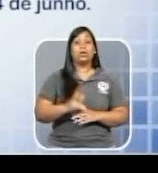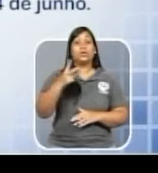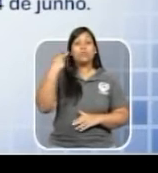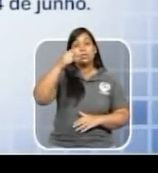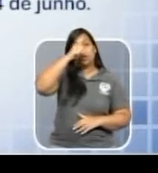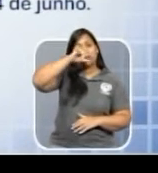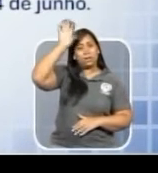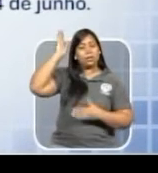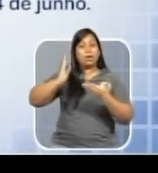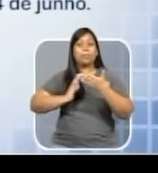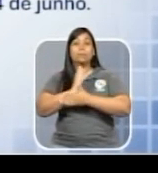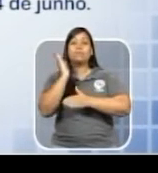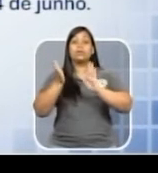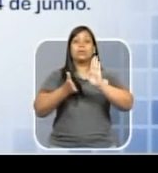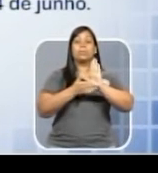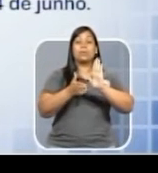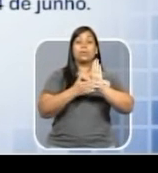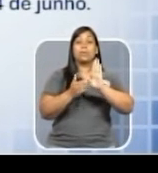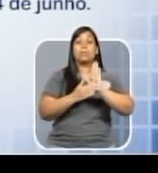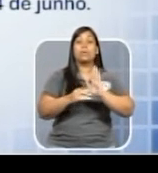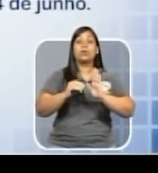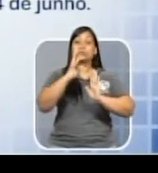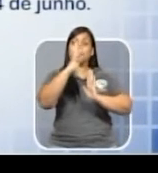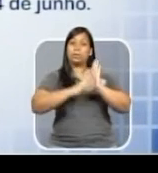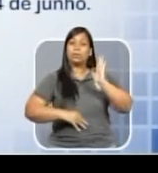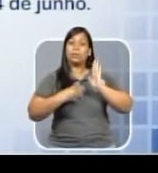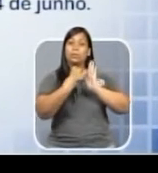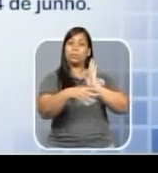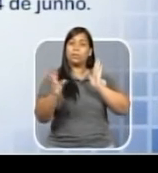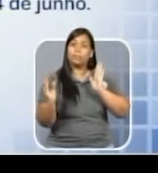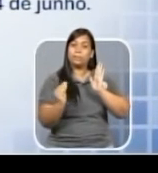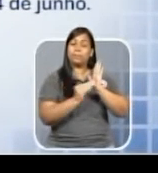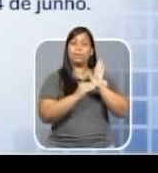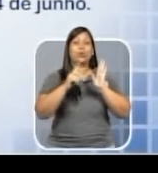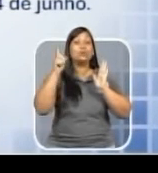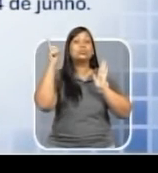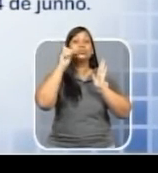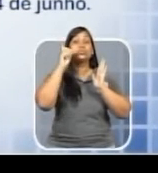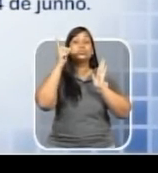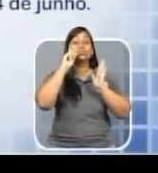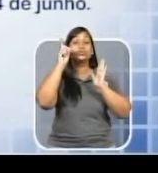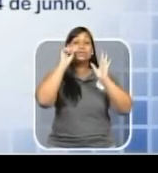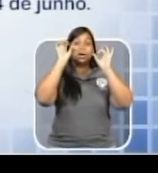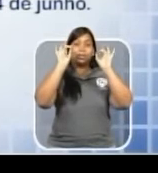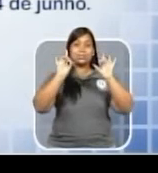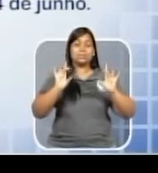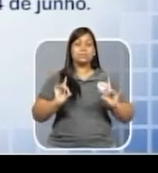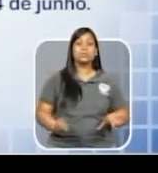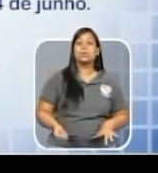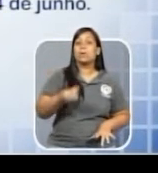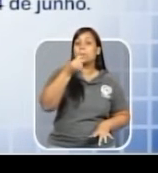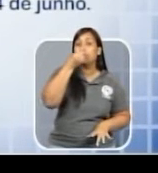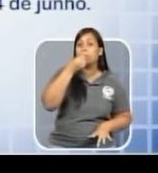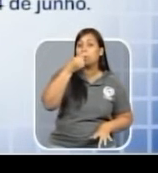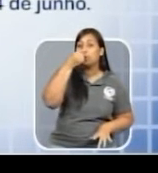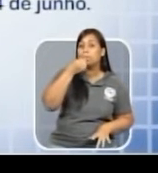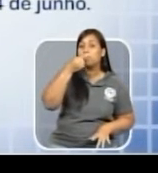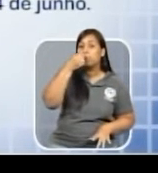Rilo foi aprovada a proposta que institui no calendário oficial do município o Dia Municipal